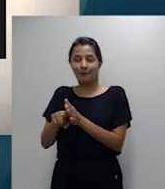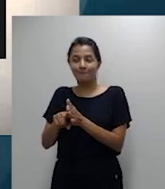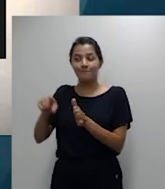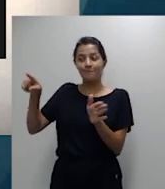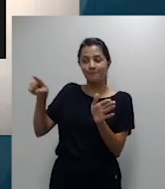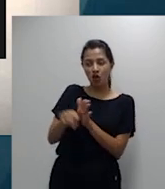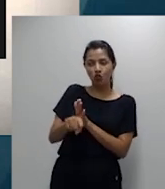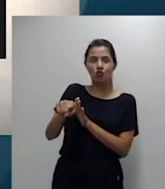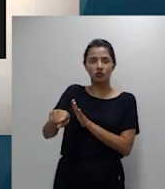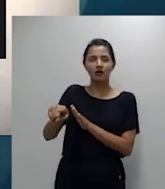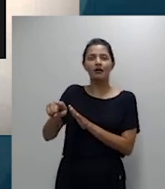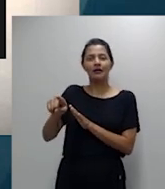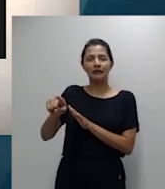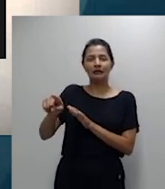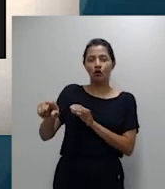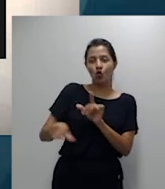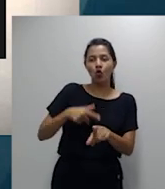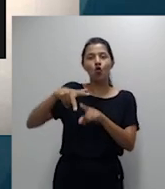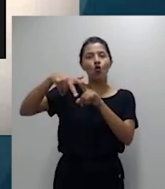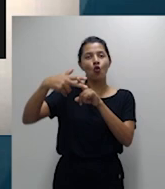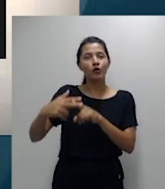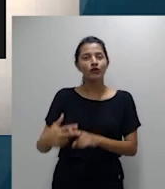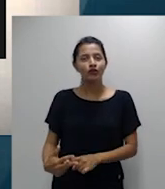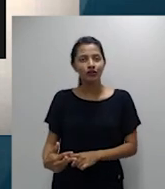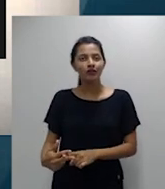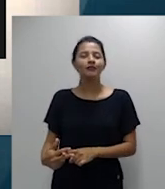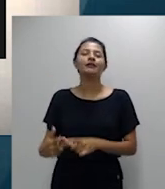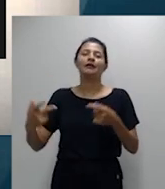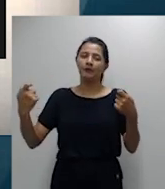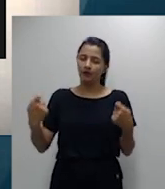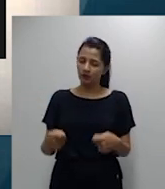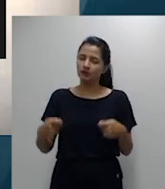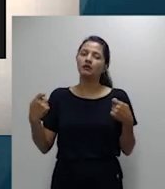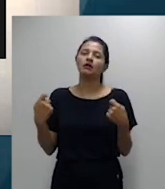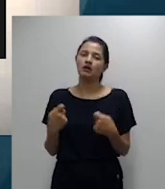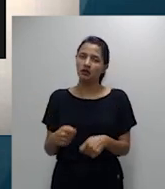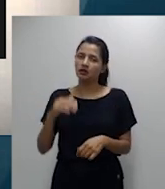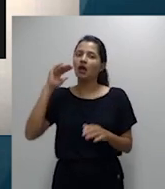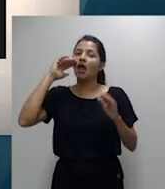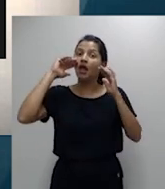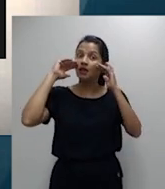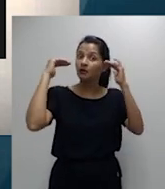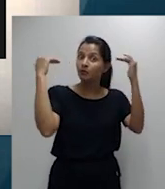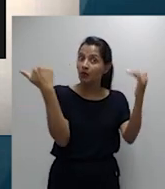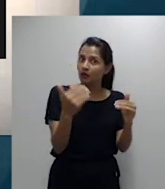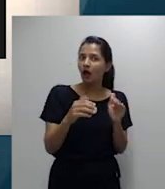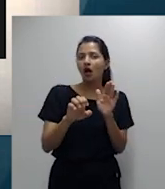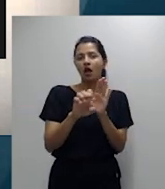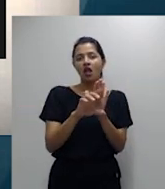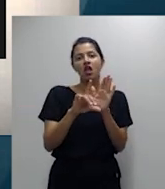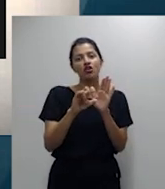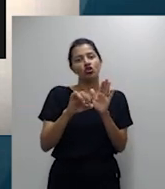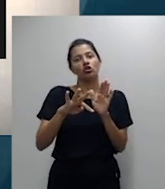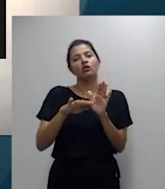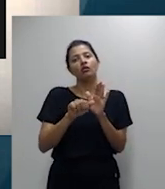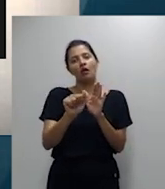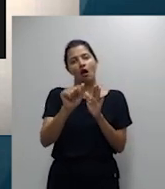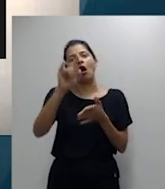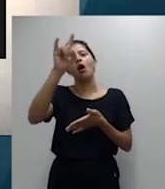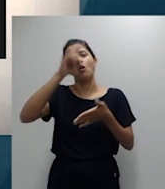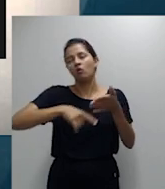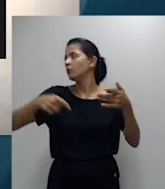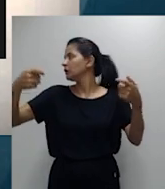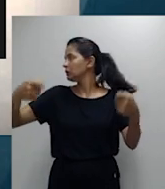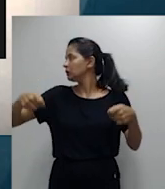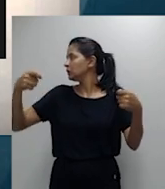a evidentemente atenda às exigências a polícia notadamente as balizas